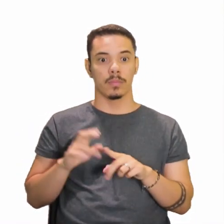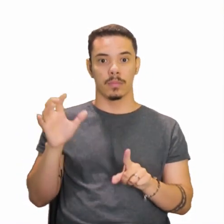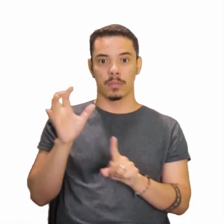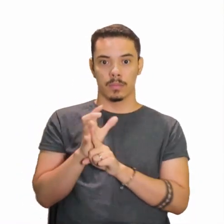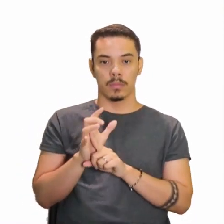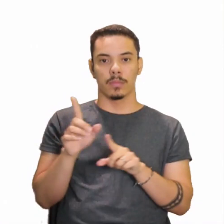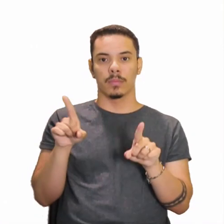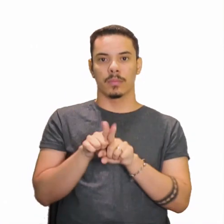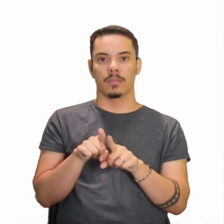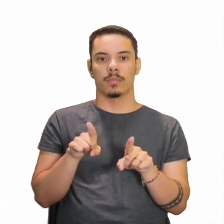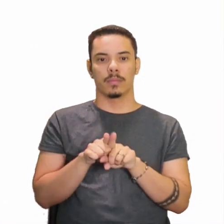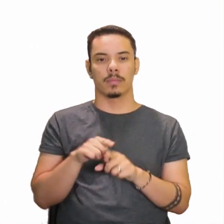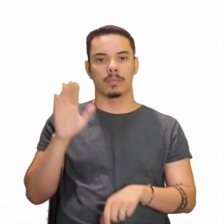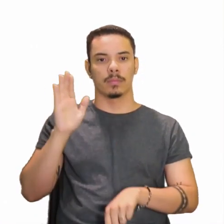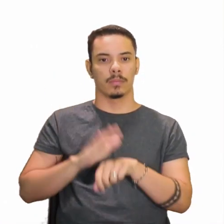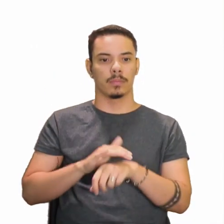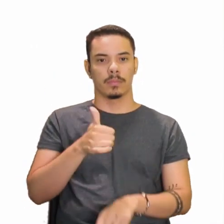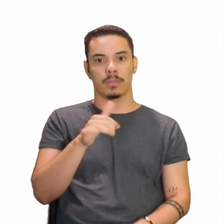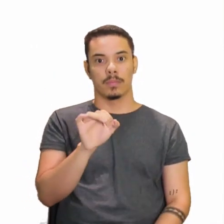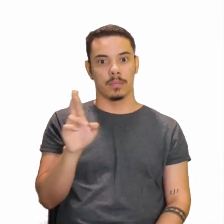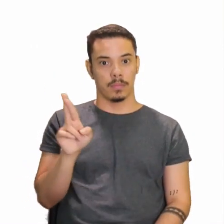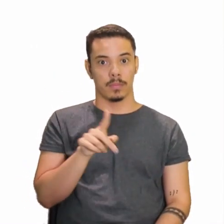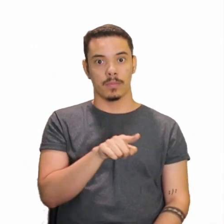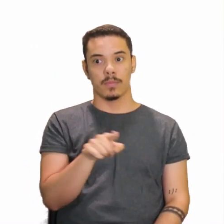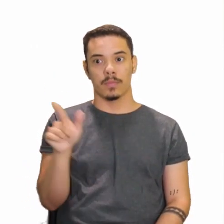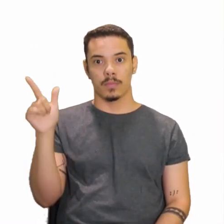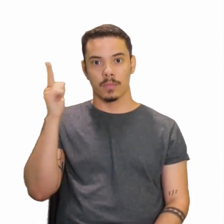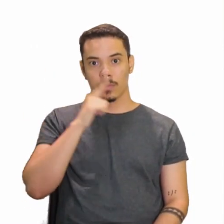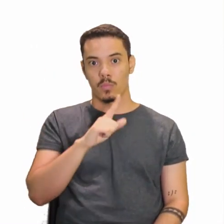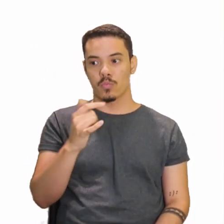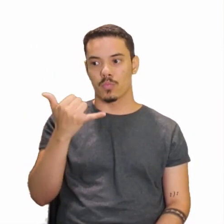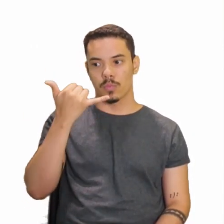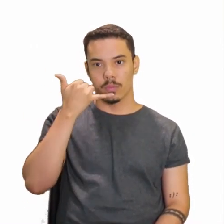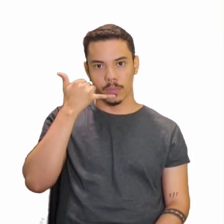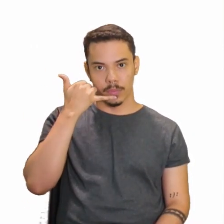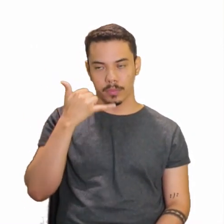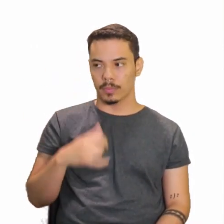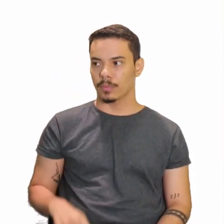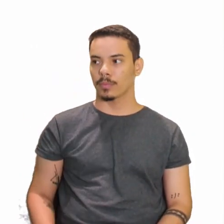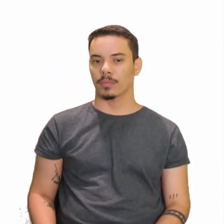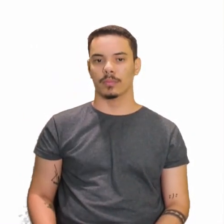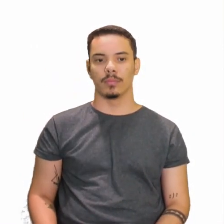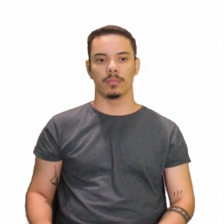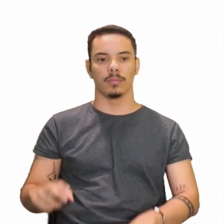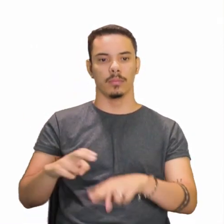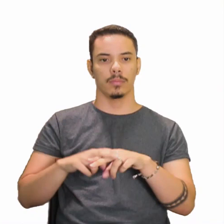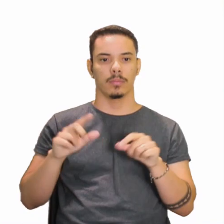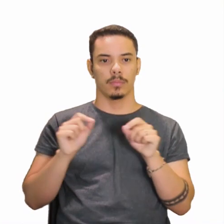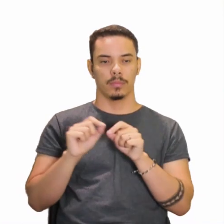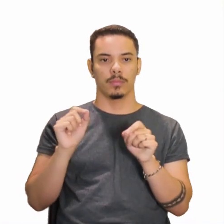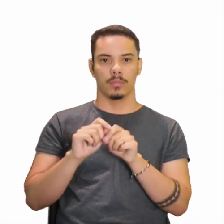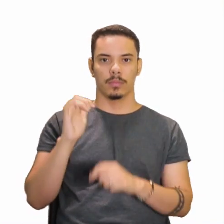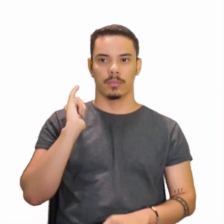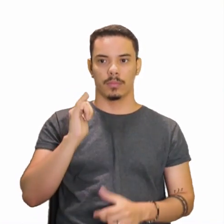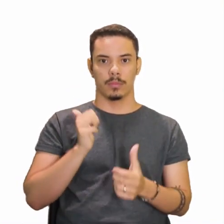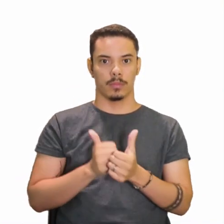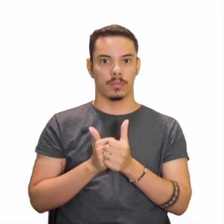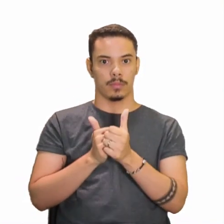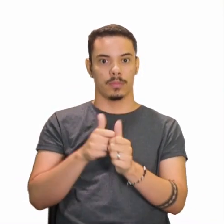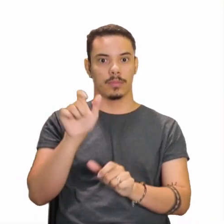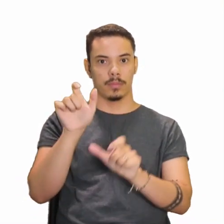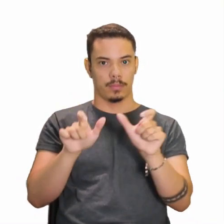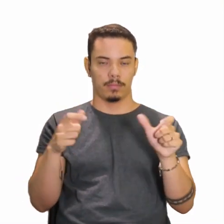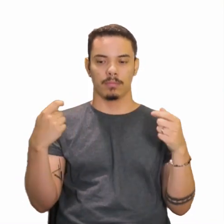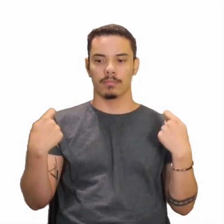terceiro quadrinho. Com mais R$10 você ganha um celular. E aí a indução é elaborar o discurso de acordo com o anseio do